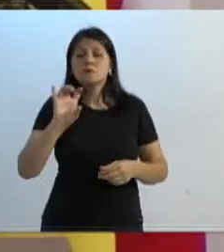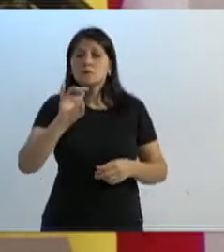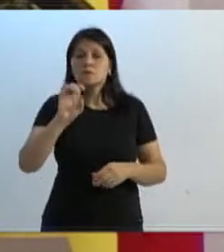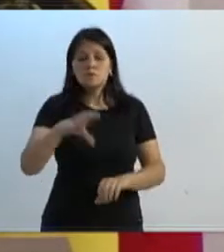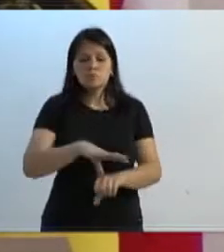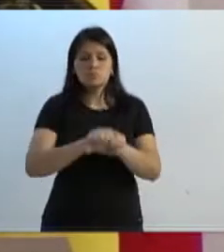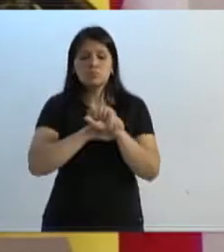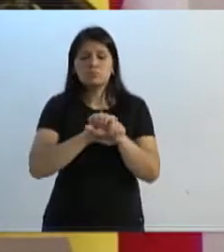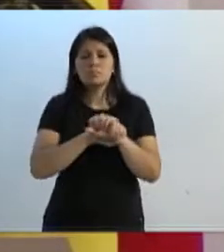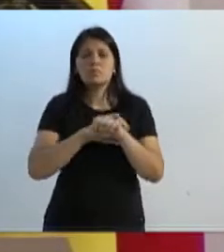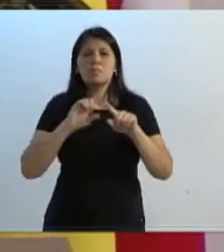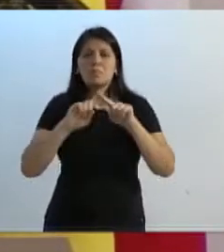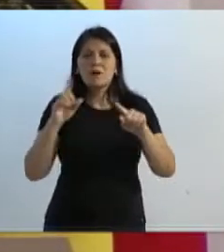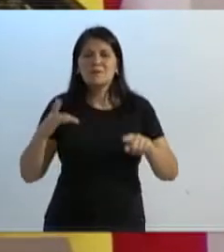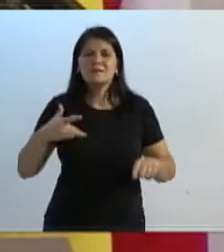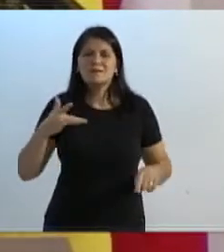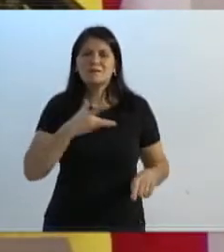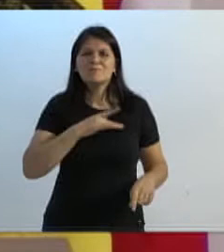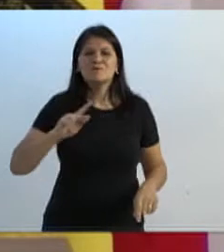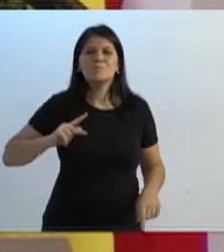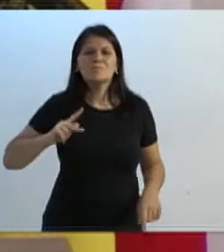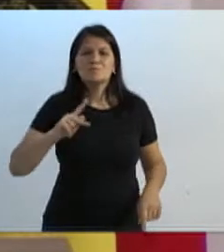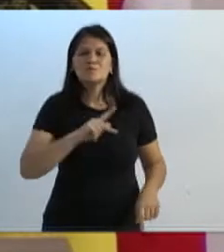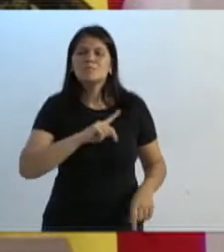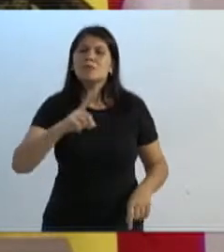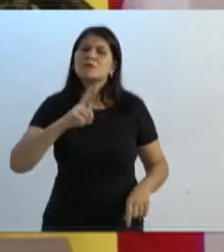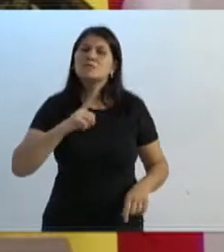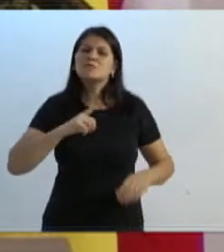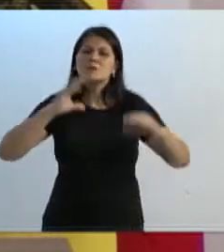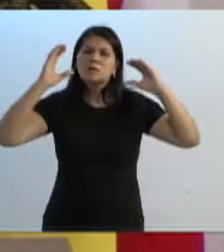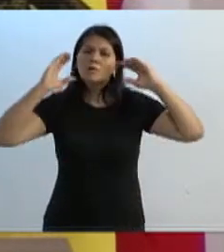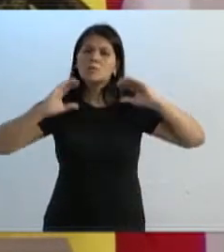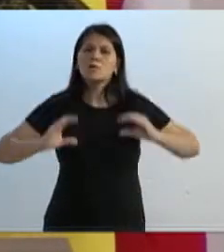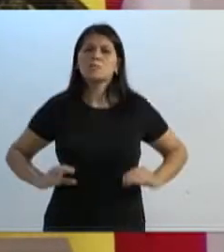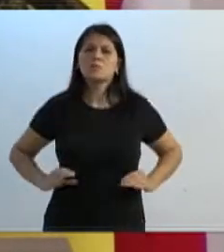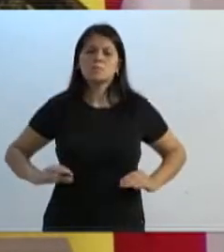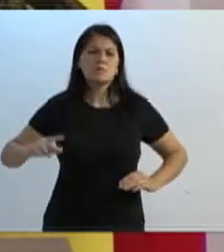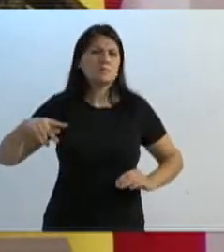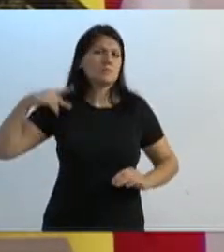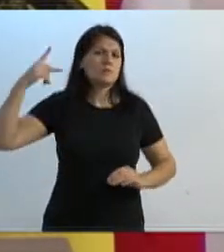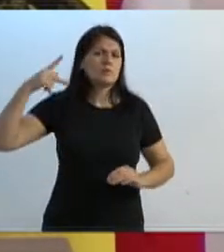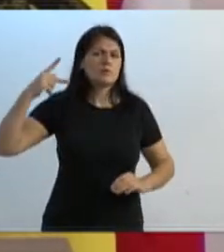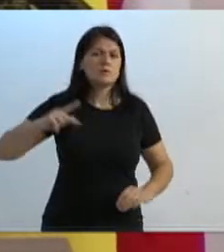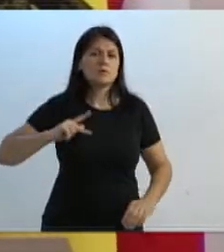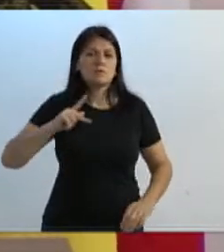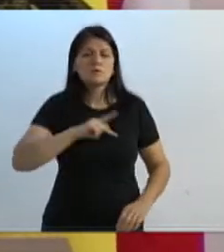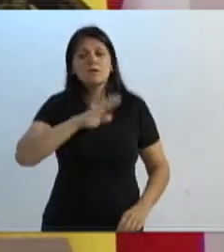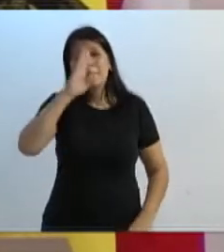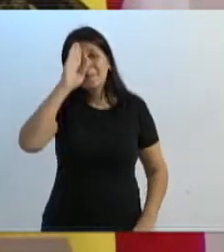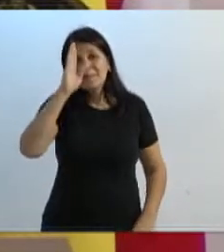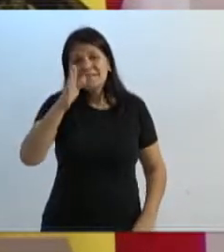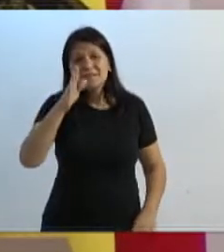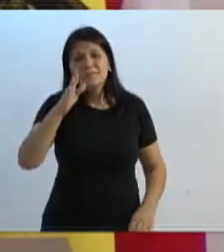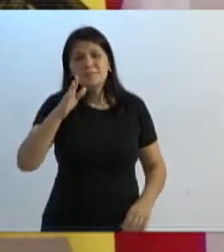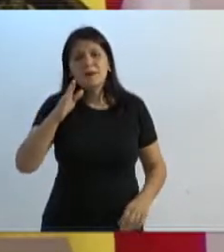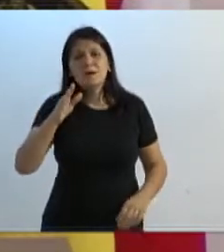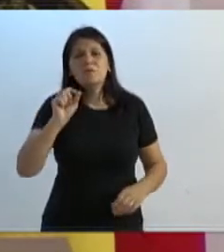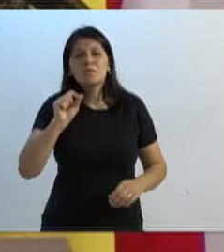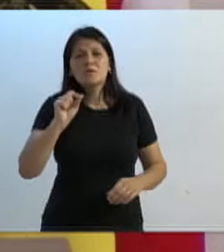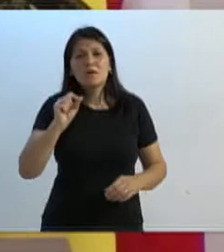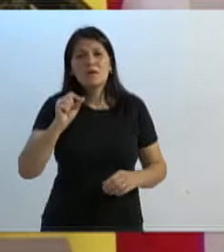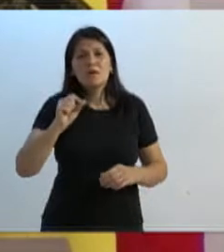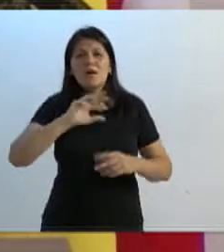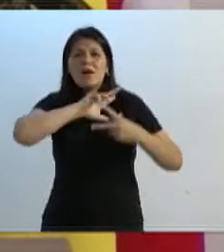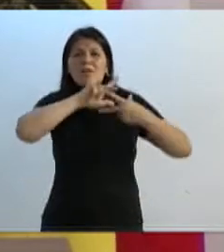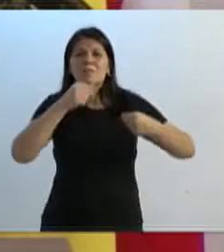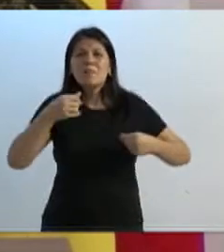saúde pública, que a gente tenha posturas e tenhamos políticas públicas, principalmente da questão da castração, dizer que essas políticas